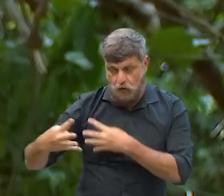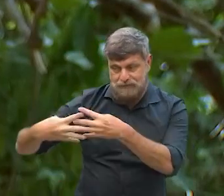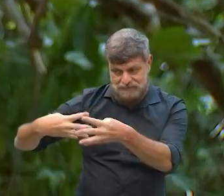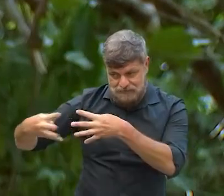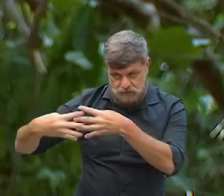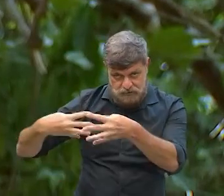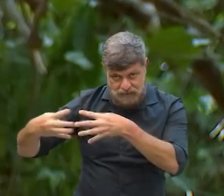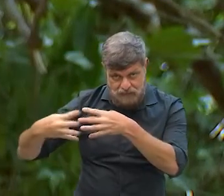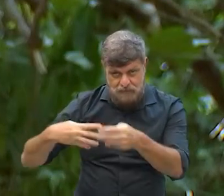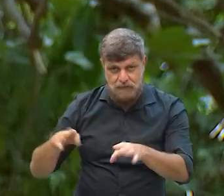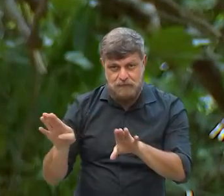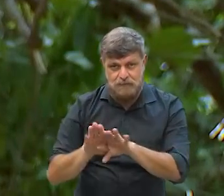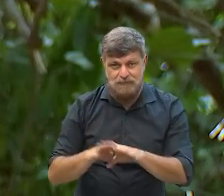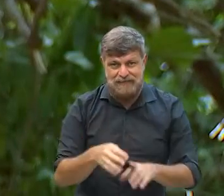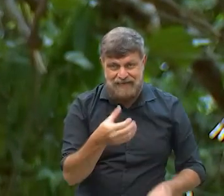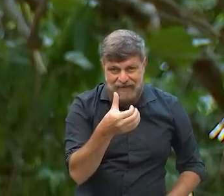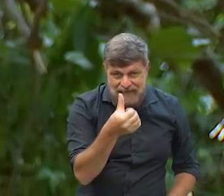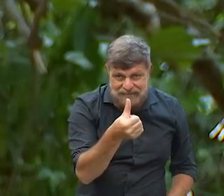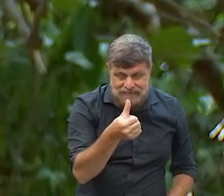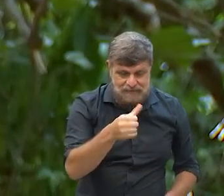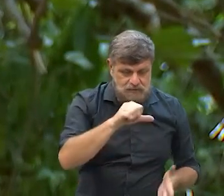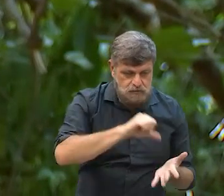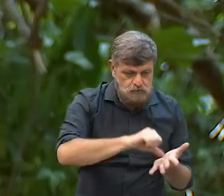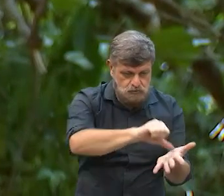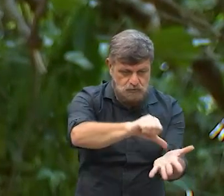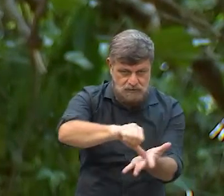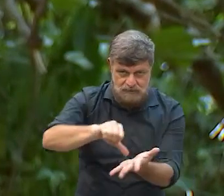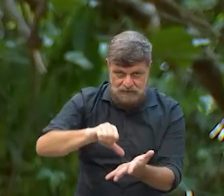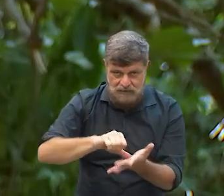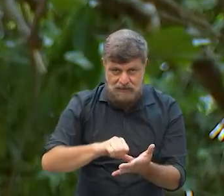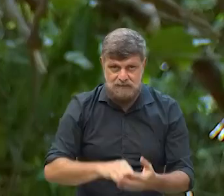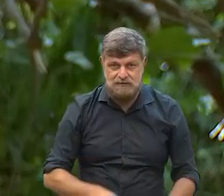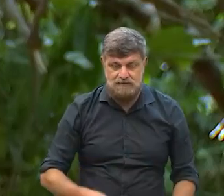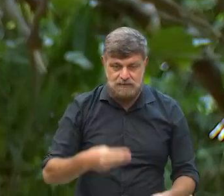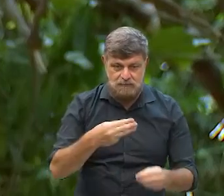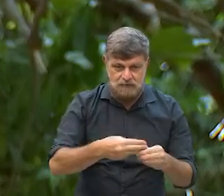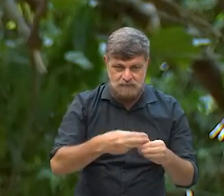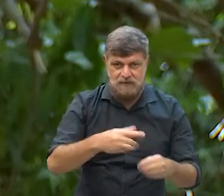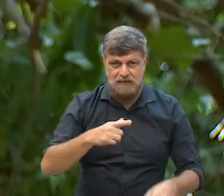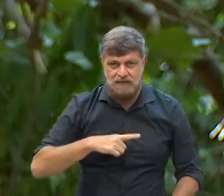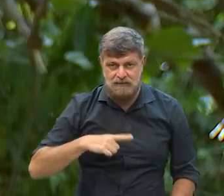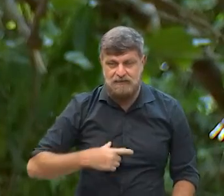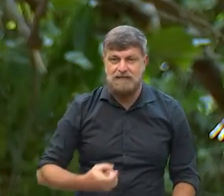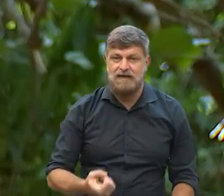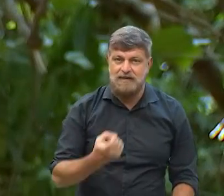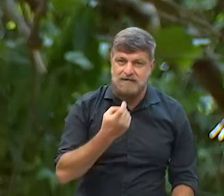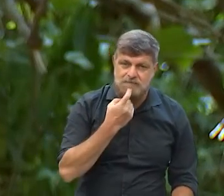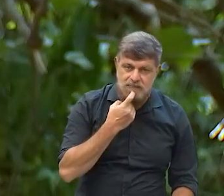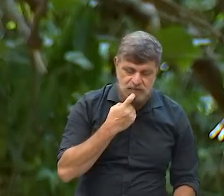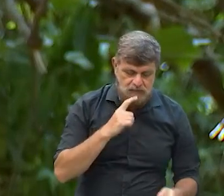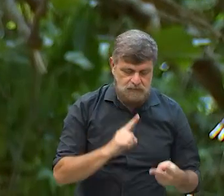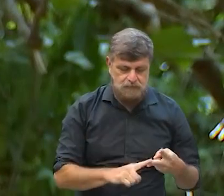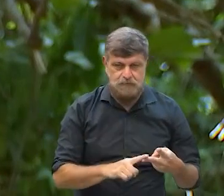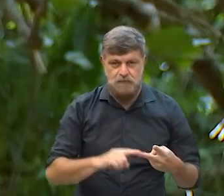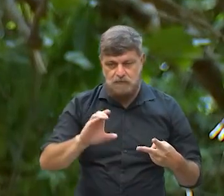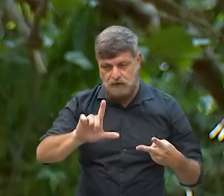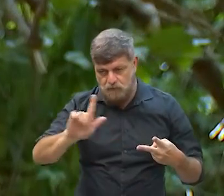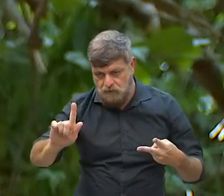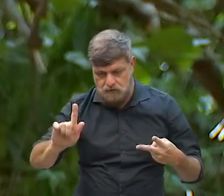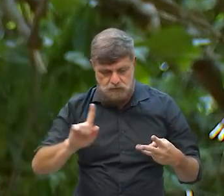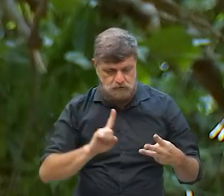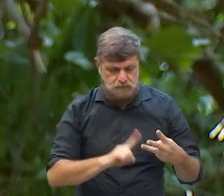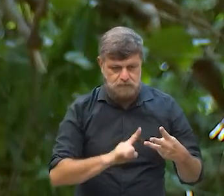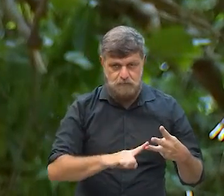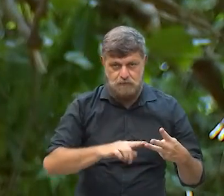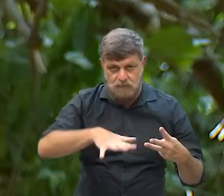A gente tem 6 unidades de conservação municipais. Então a gente tem a APA de Campinas, a APA do Campo Grande,